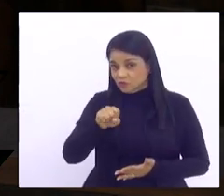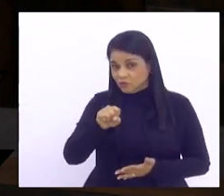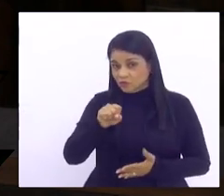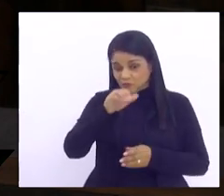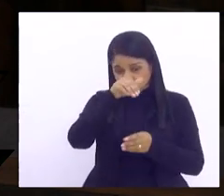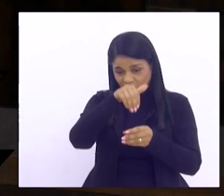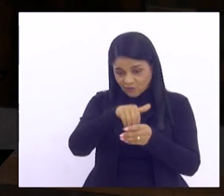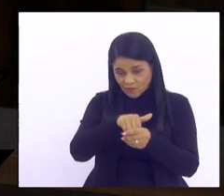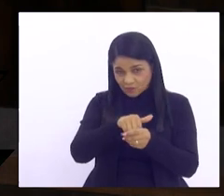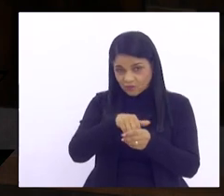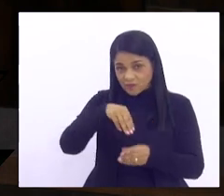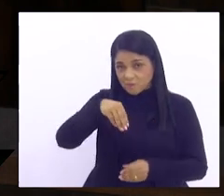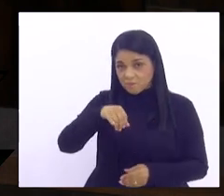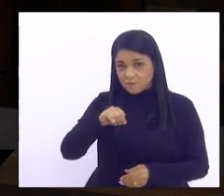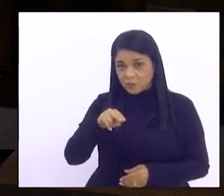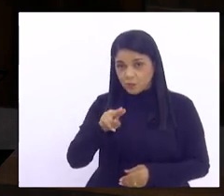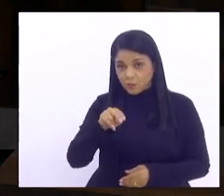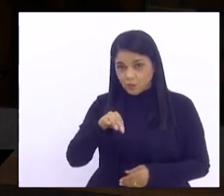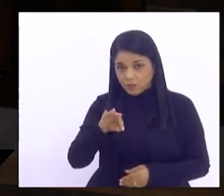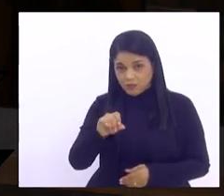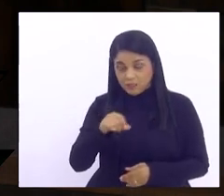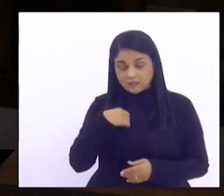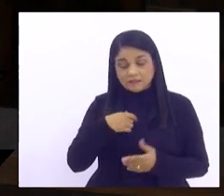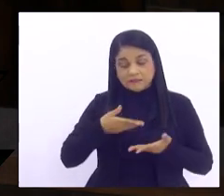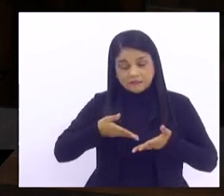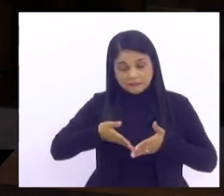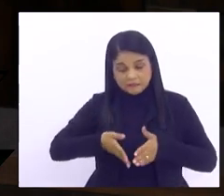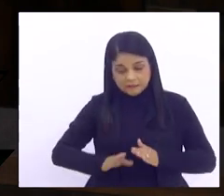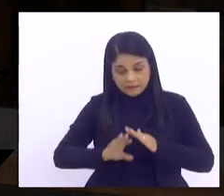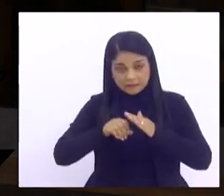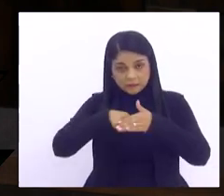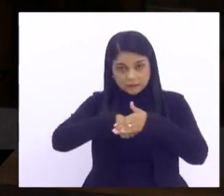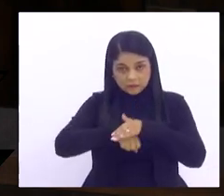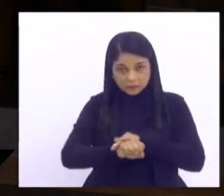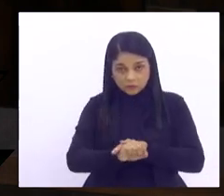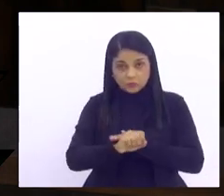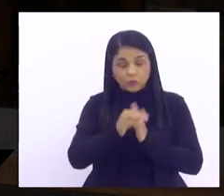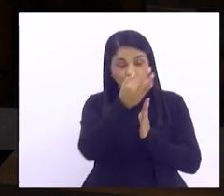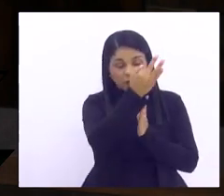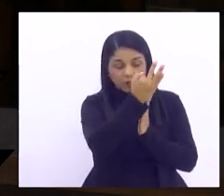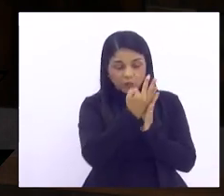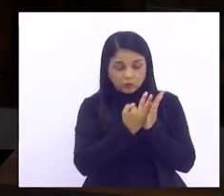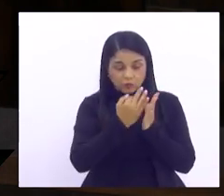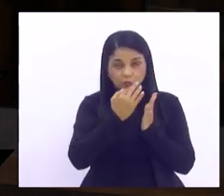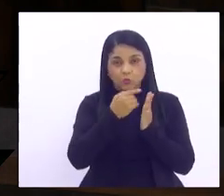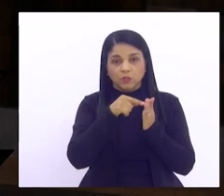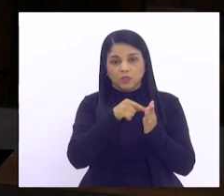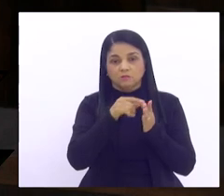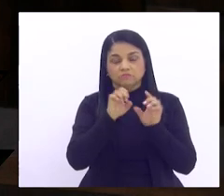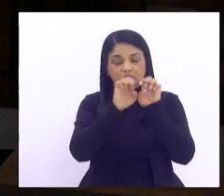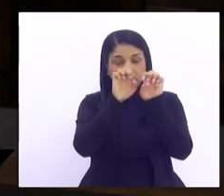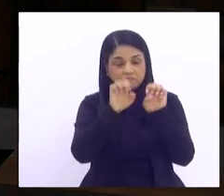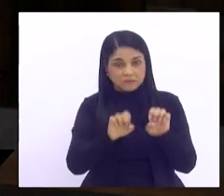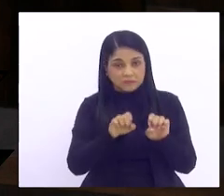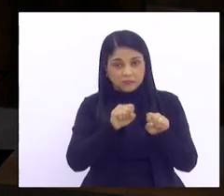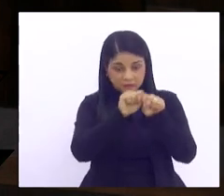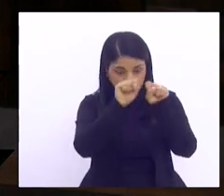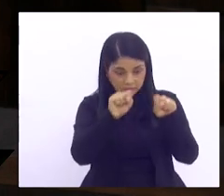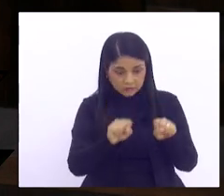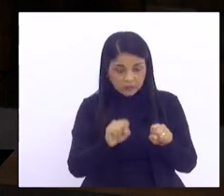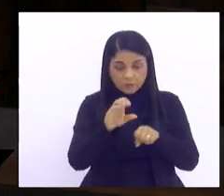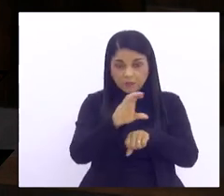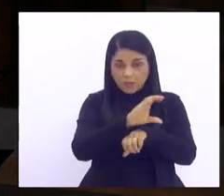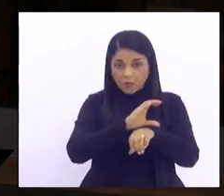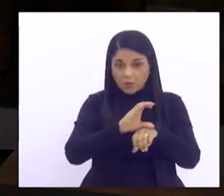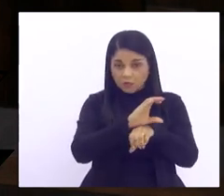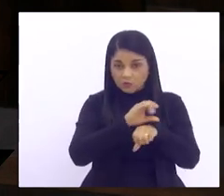minuta, aos nascidos, então, de acordo com a leitura textual e sistemática da Constituição, é atribuída